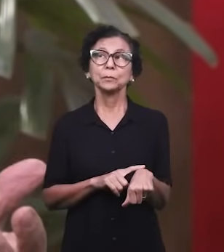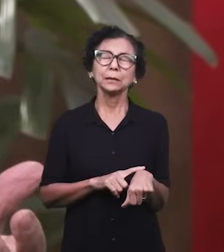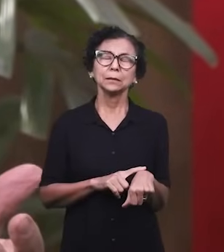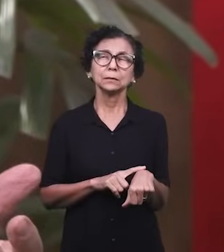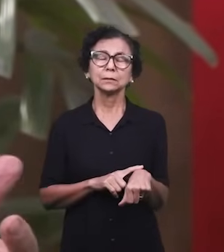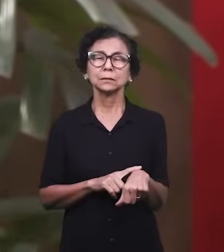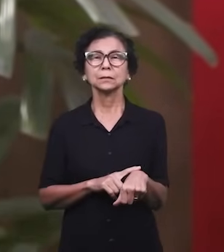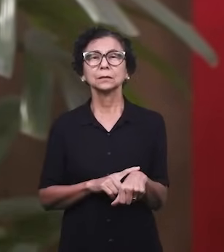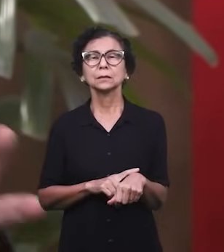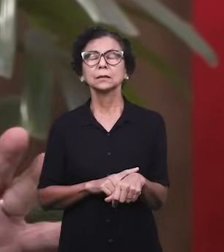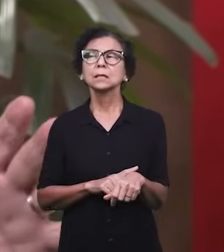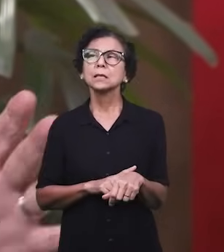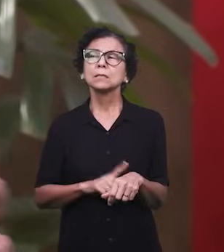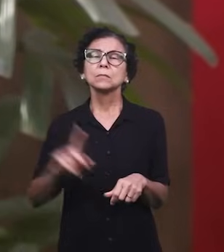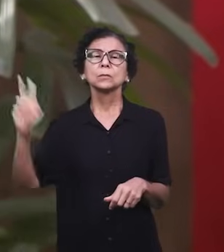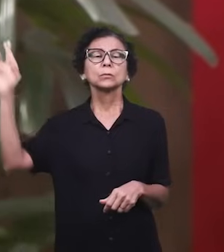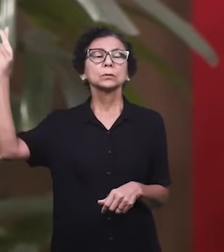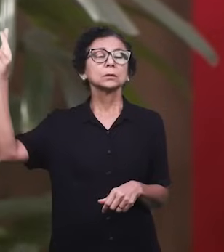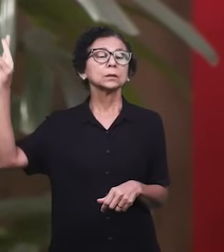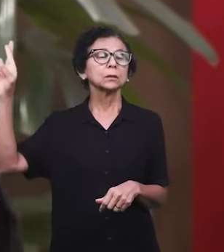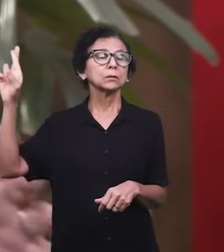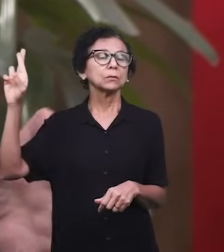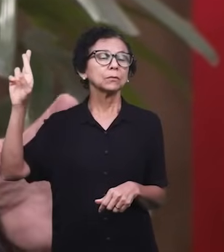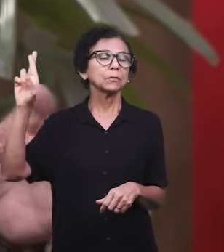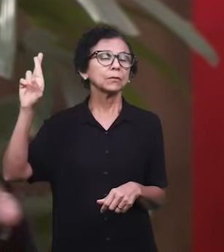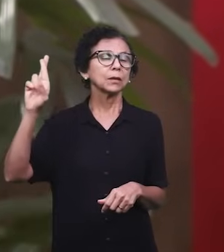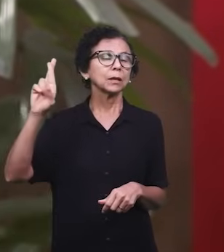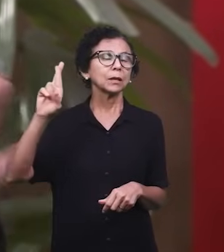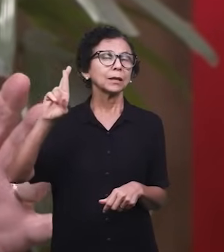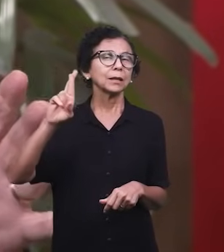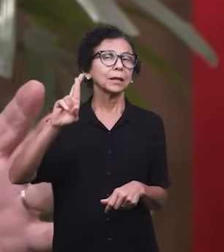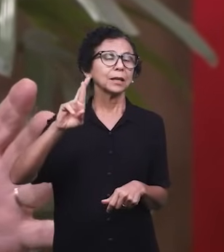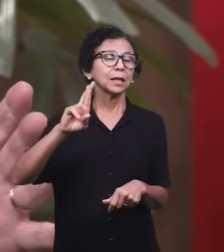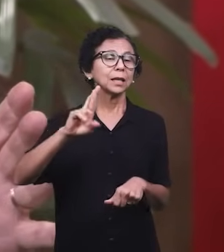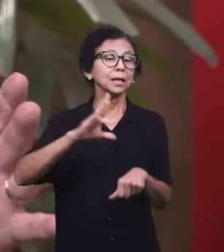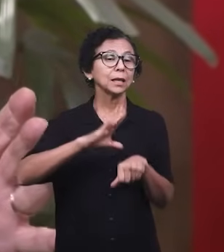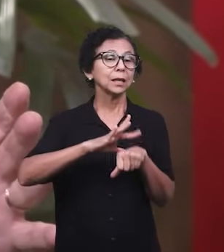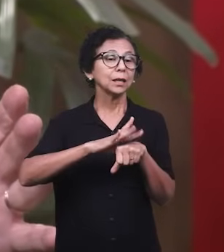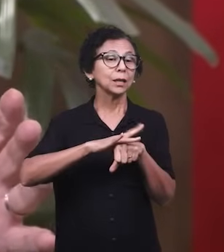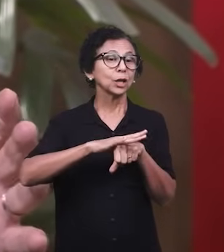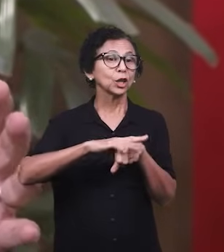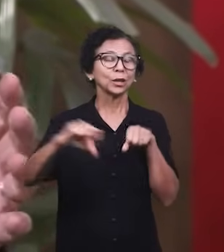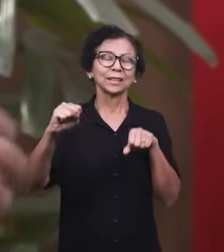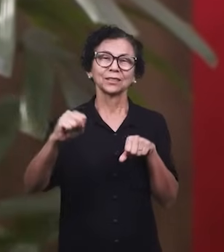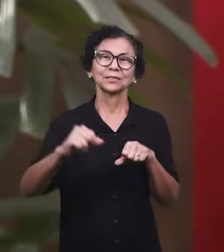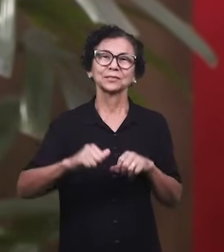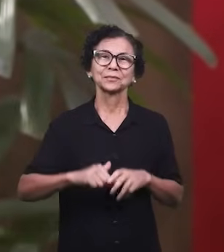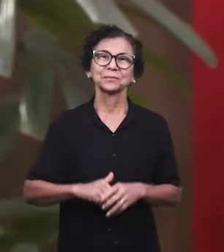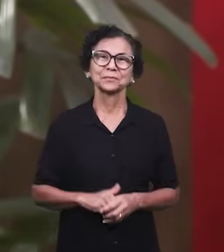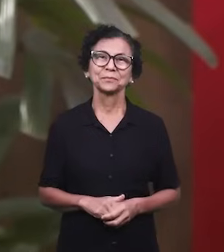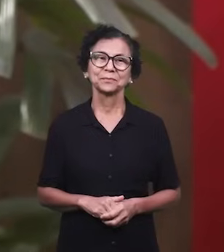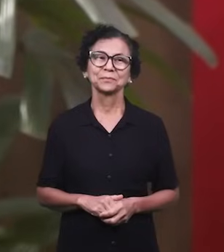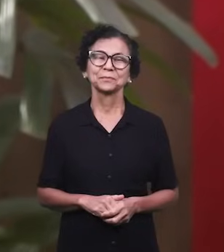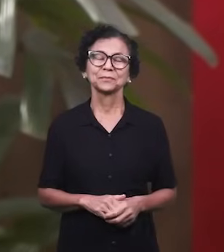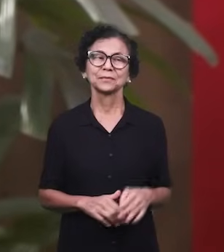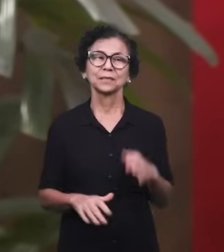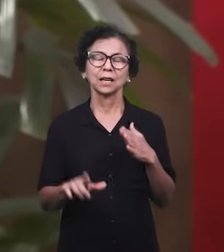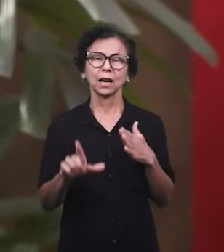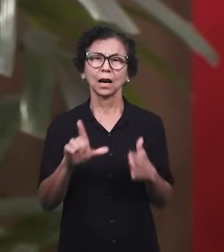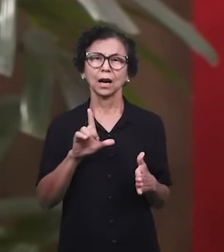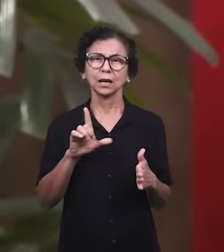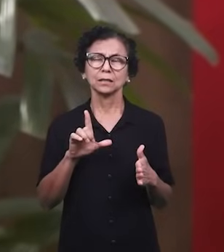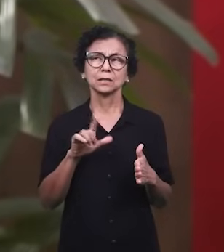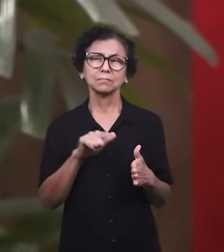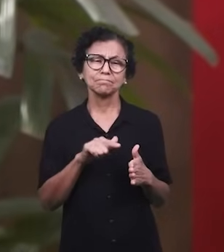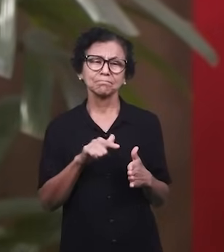ao Senhor curar, operar um sinal ali de tal maneira na vida daquele irmão, que aquilo que era a expectativa da